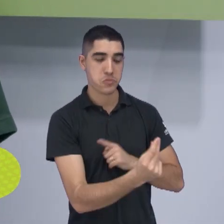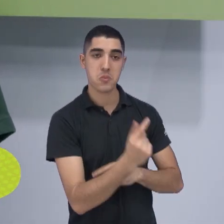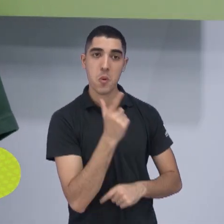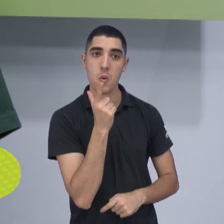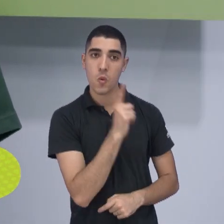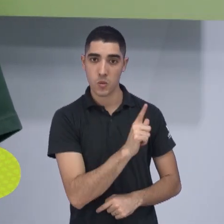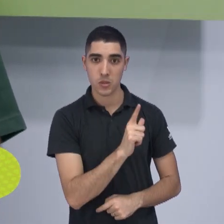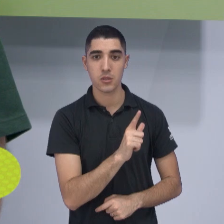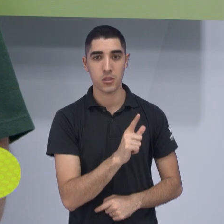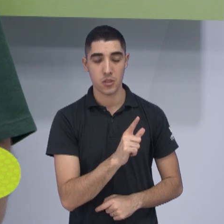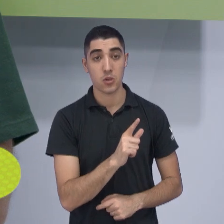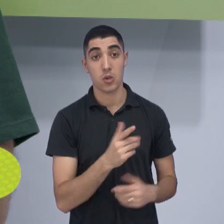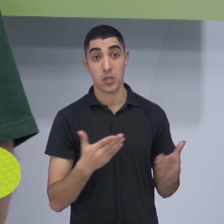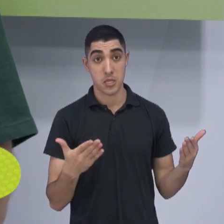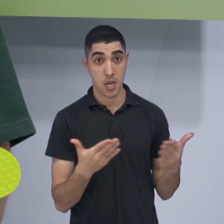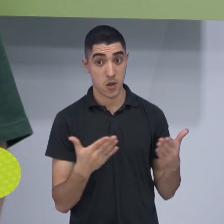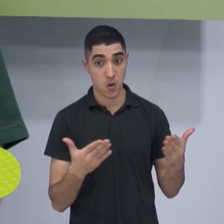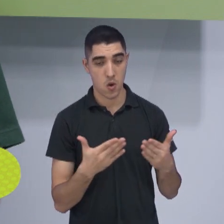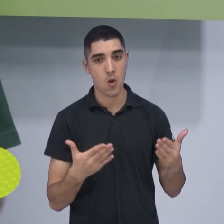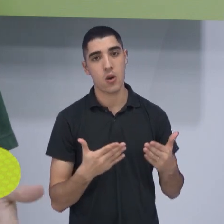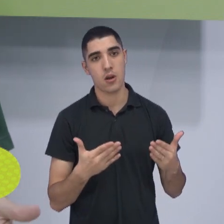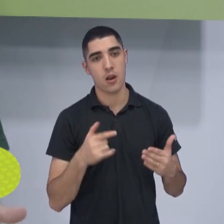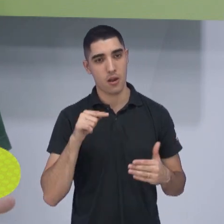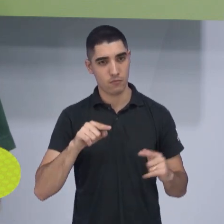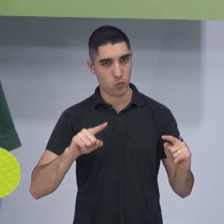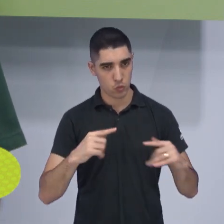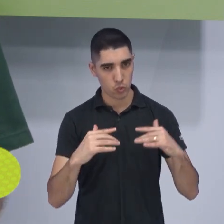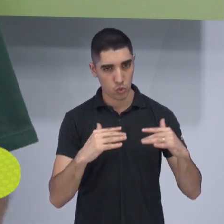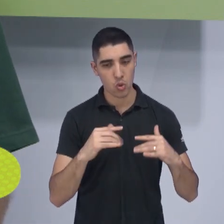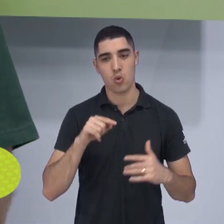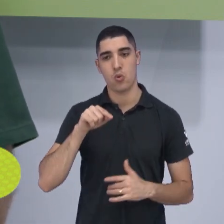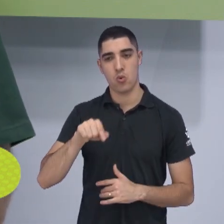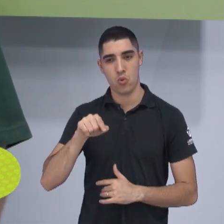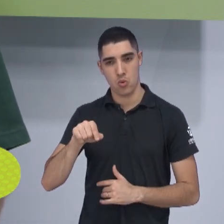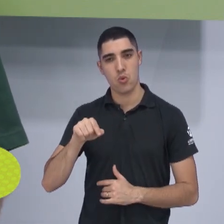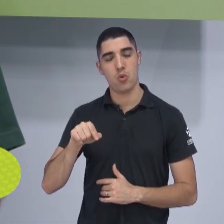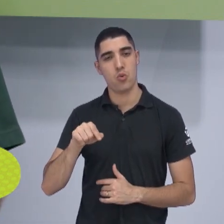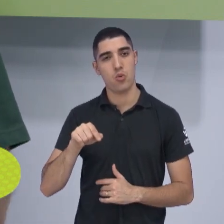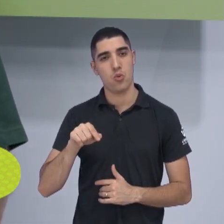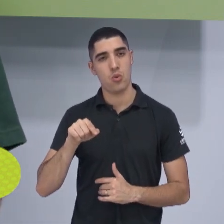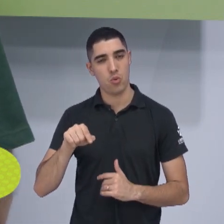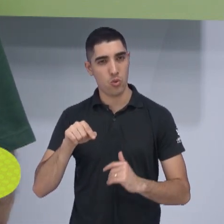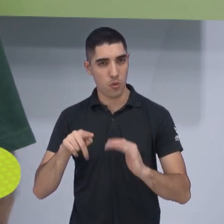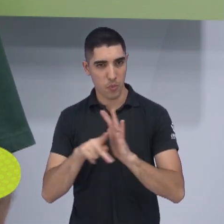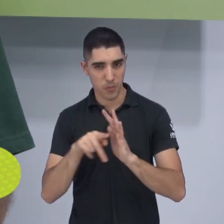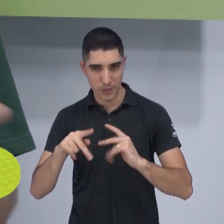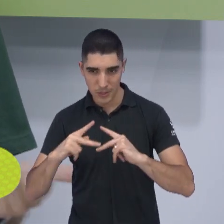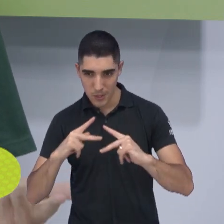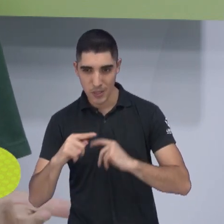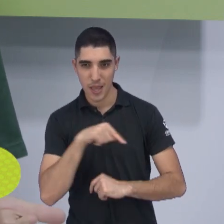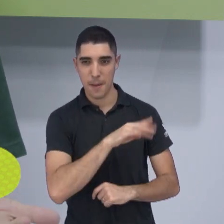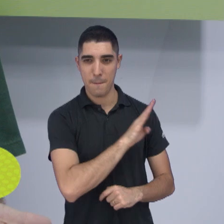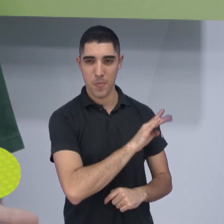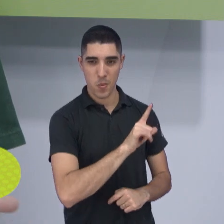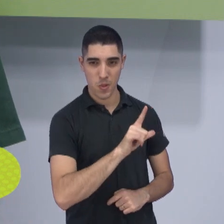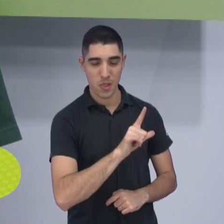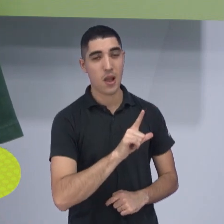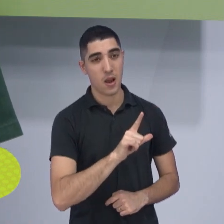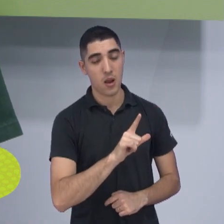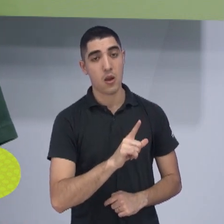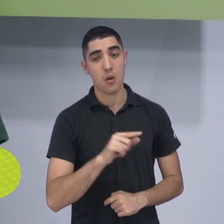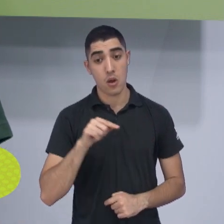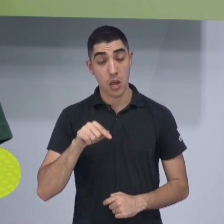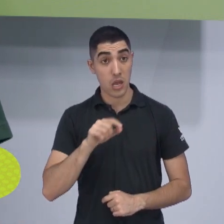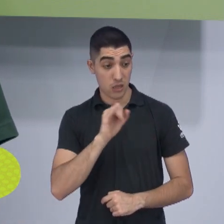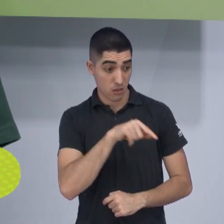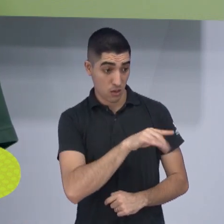agora enfrenta o Blumenau que é o lanterna do grupo, ou seja, é o fiel da balança. E os times que perderem ponto para o